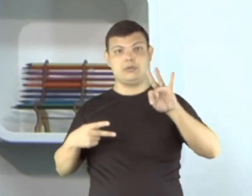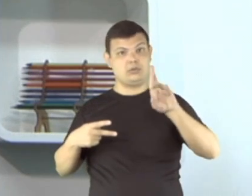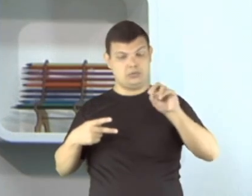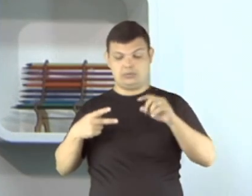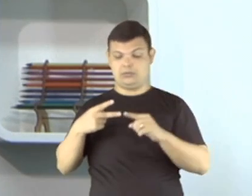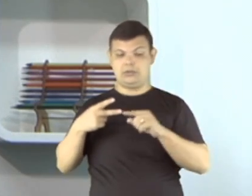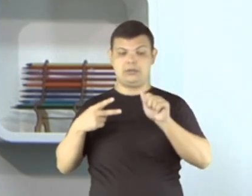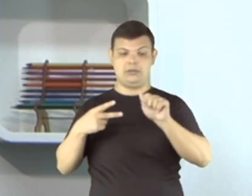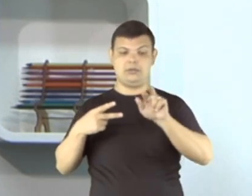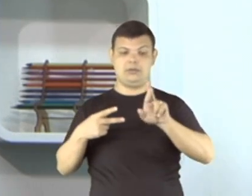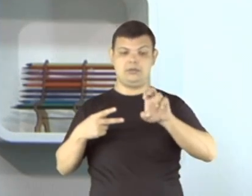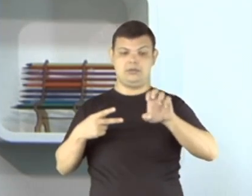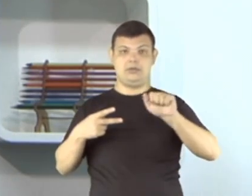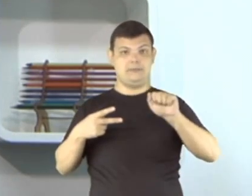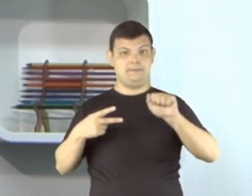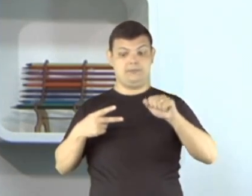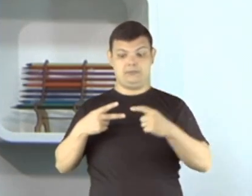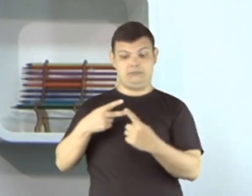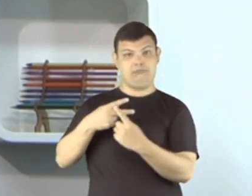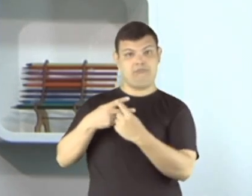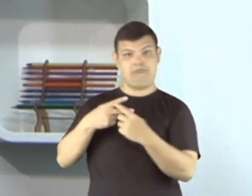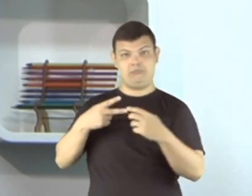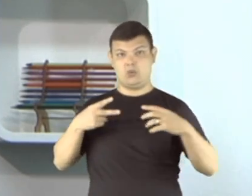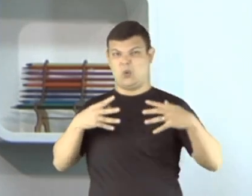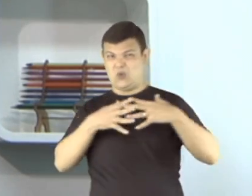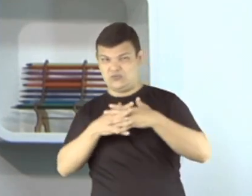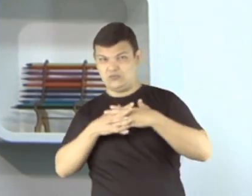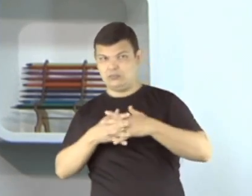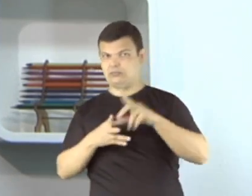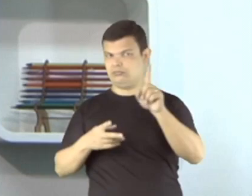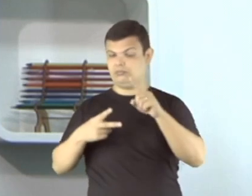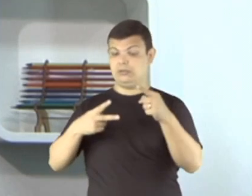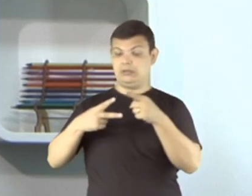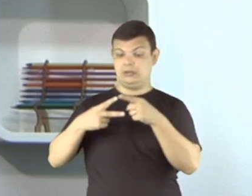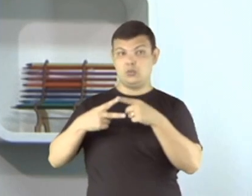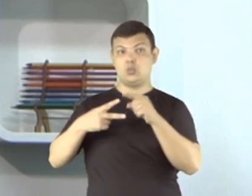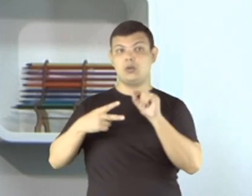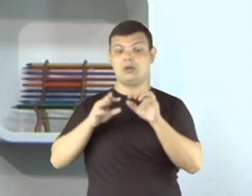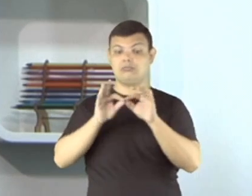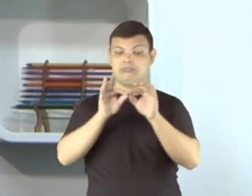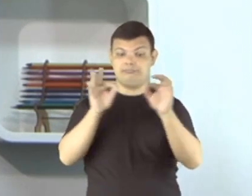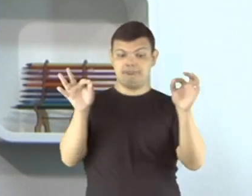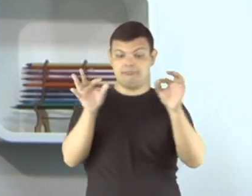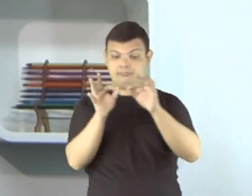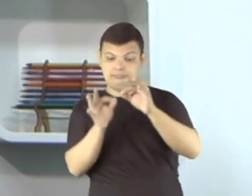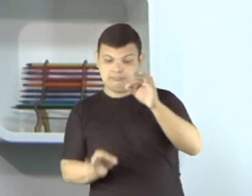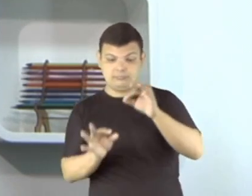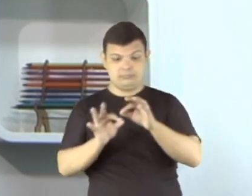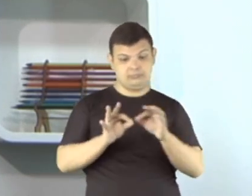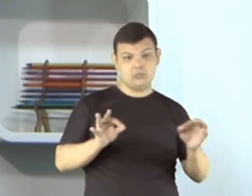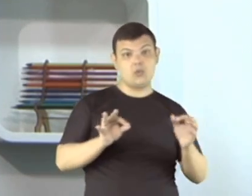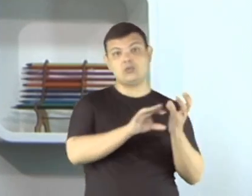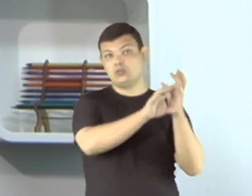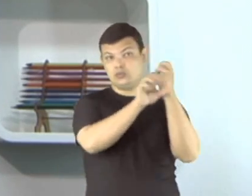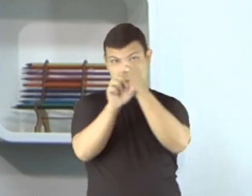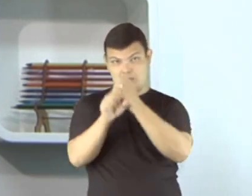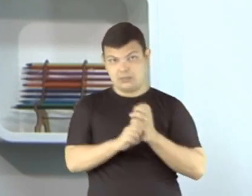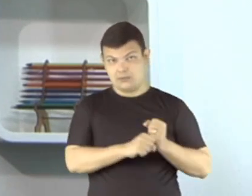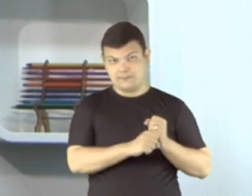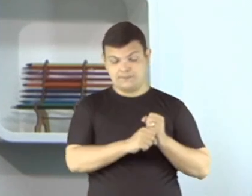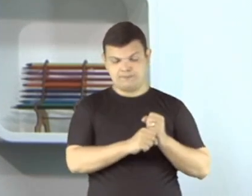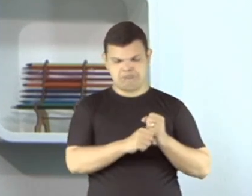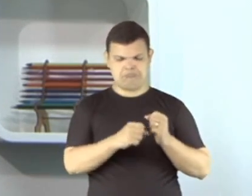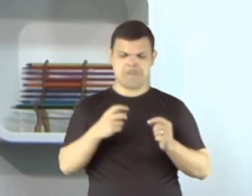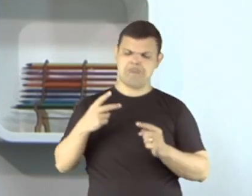muito importante para que nós não confundamos. O perímetro é a soma da medida do contorno de uma figura plana. E agora nós